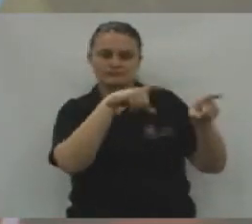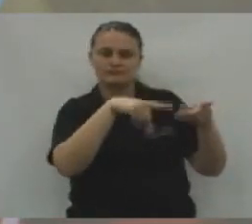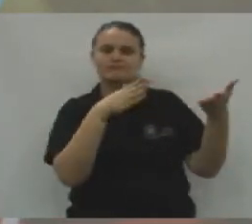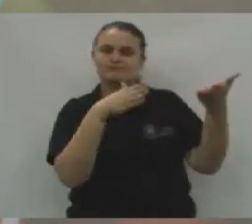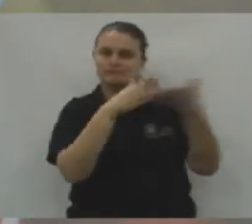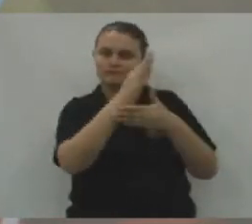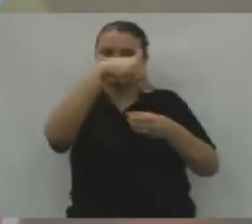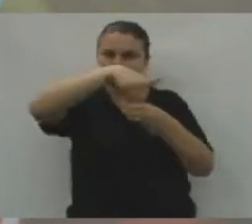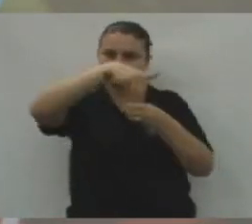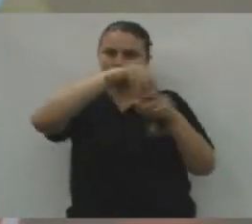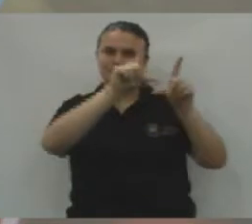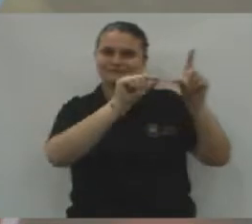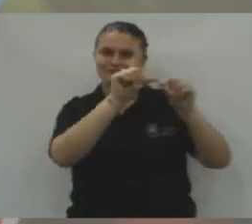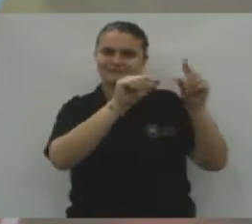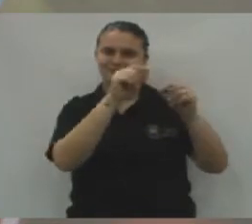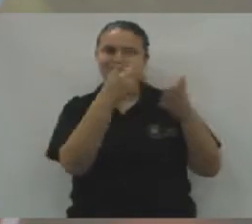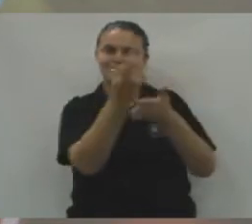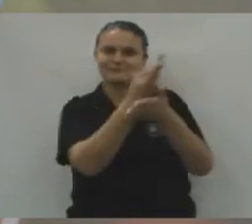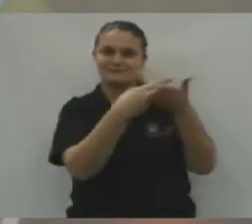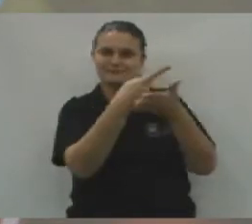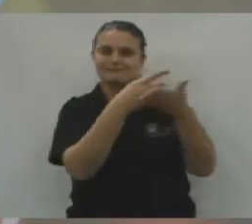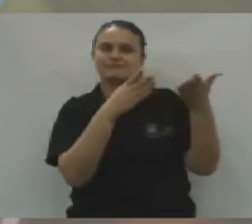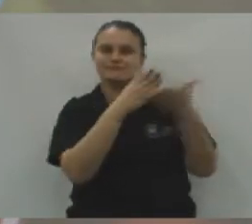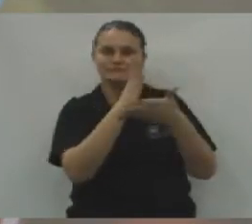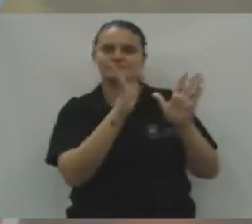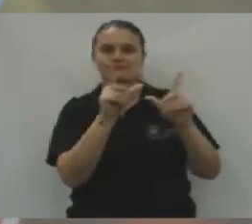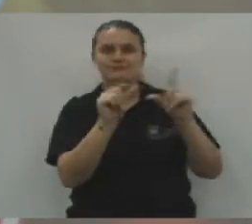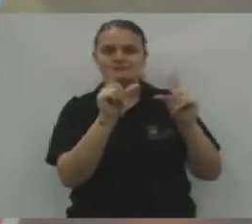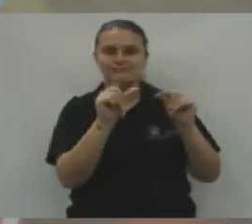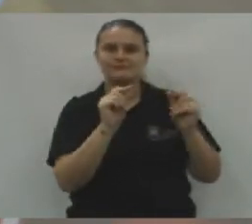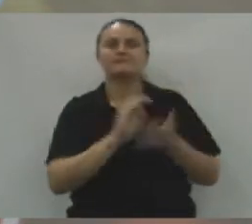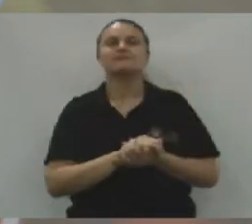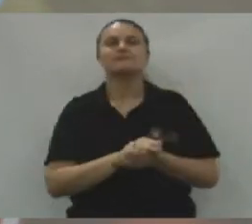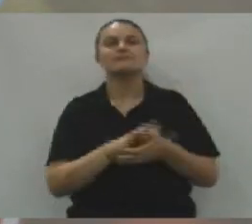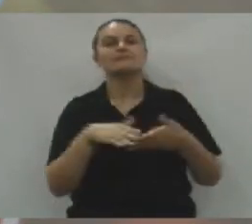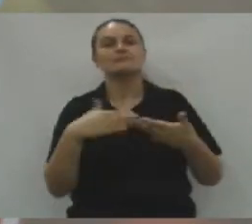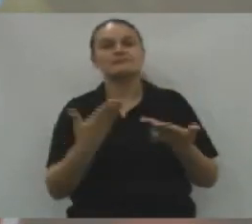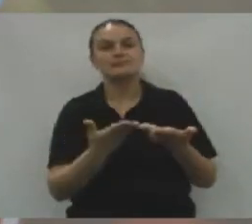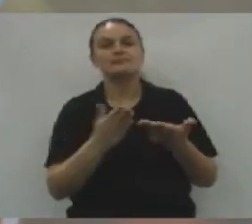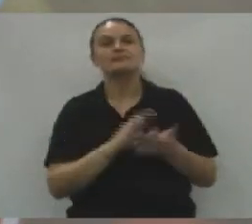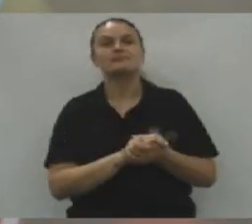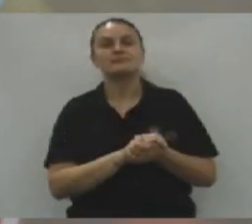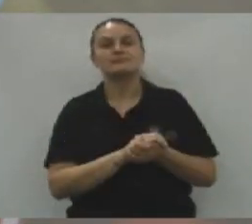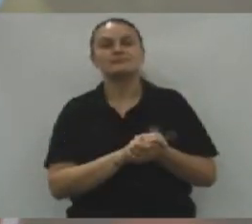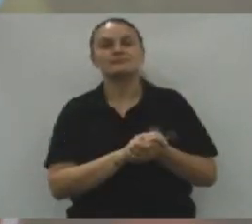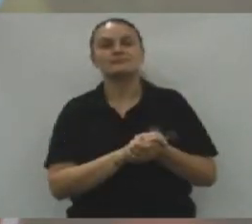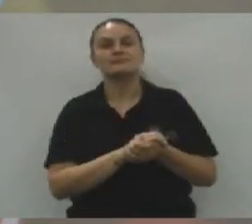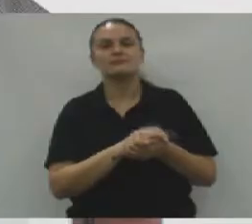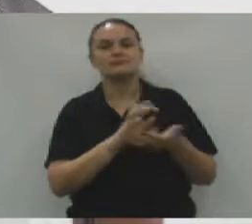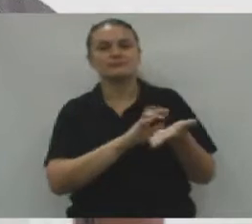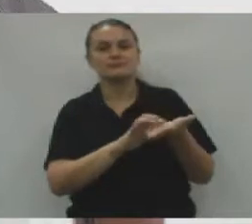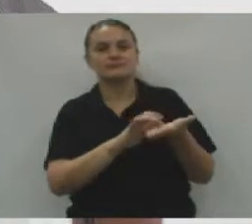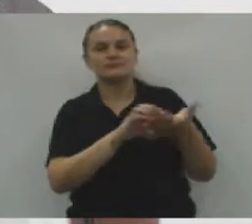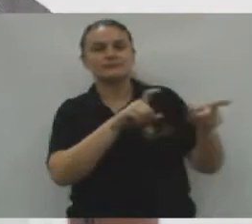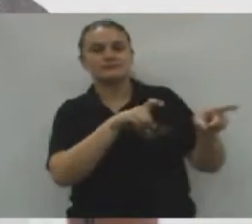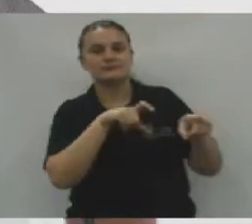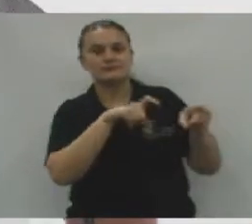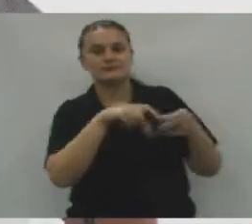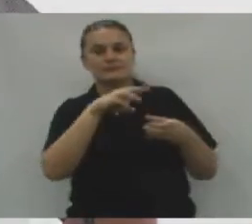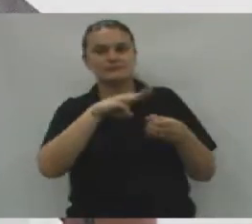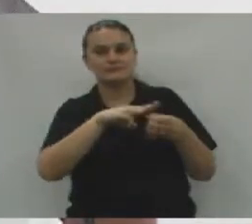são os atores principais de todo esse processo. Então, a Secretaria da